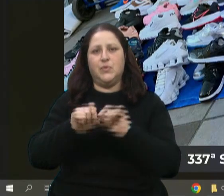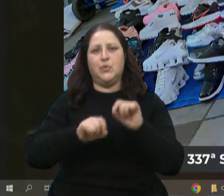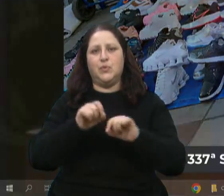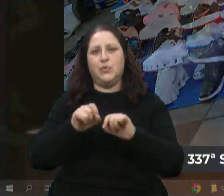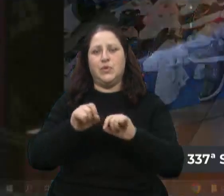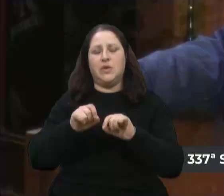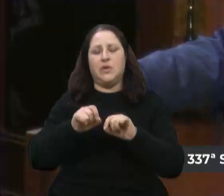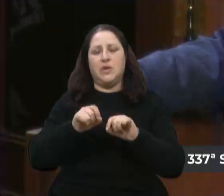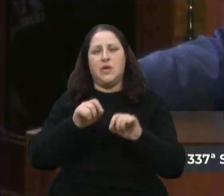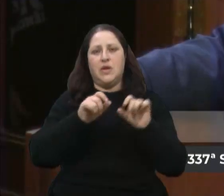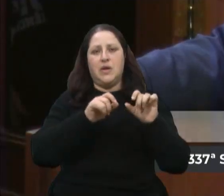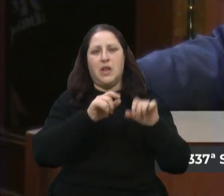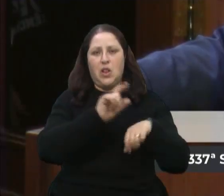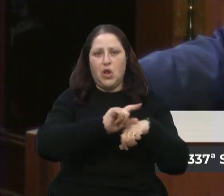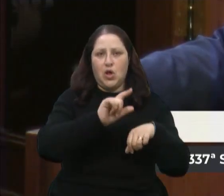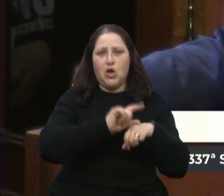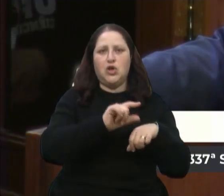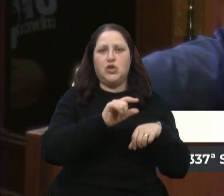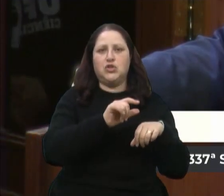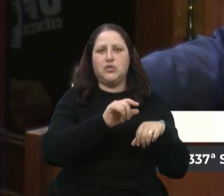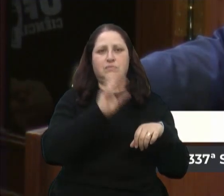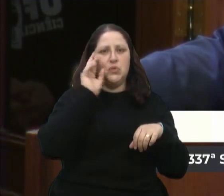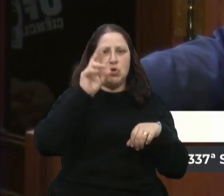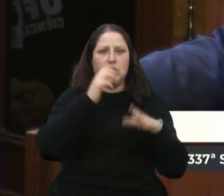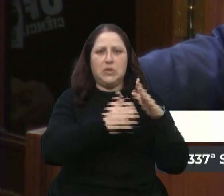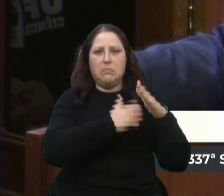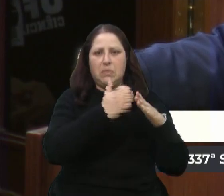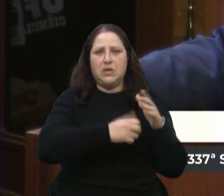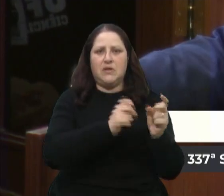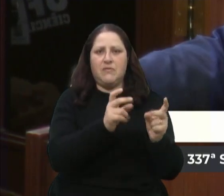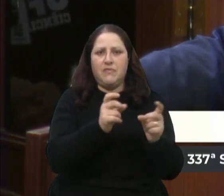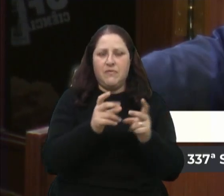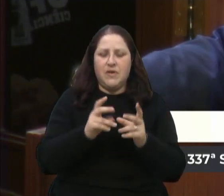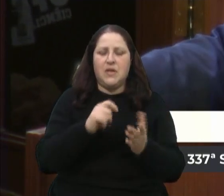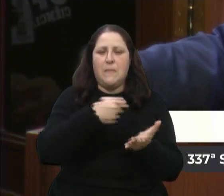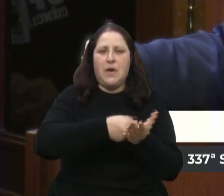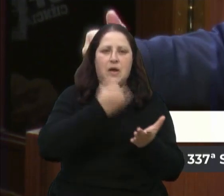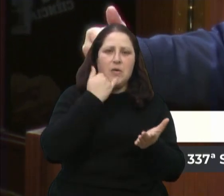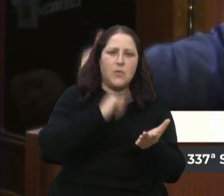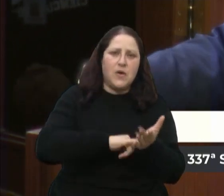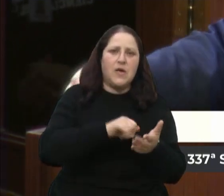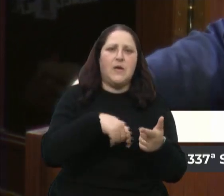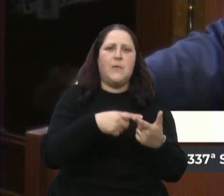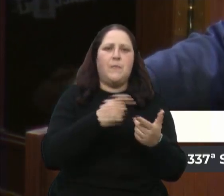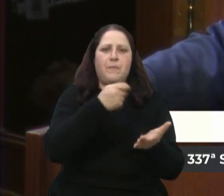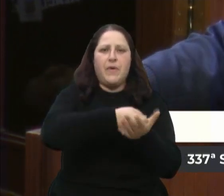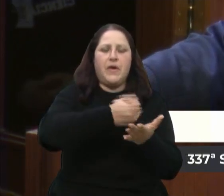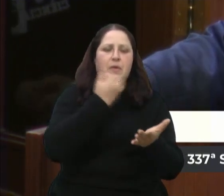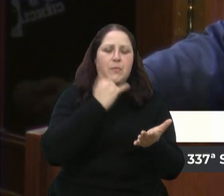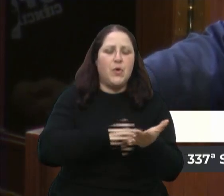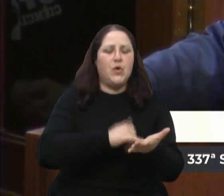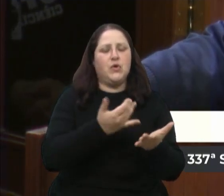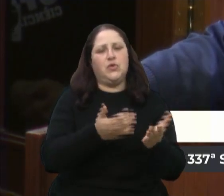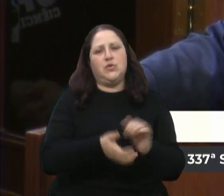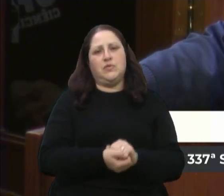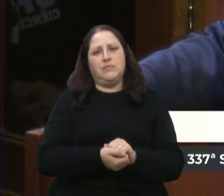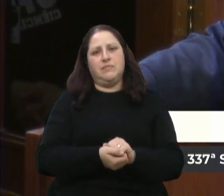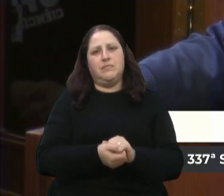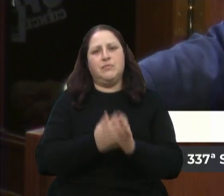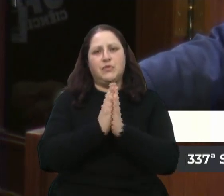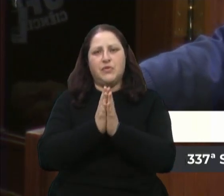pagando impostos. Então, por favor, eu peço à liderança aqui do governo que o prefeito Adiló me